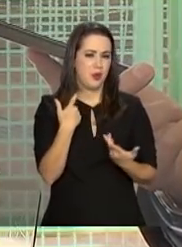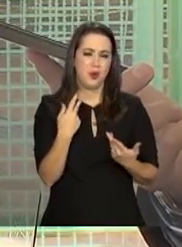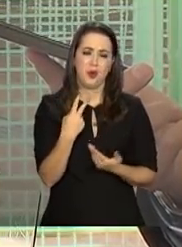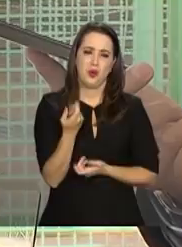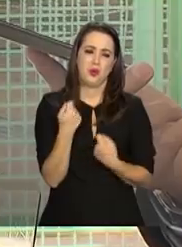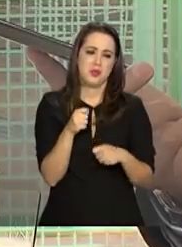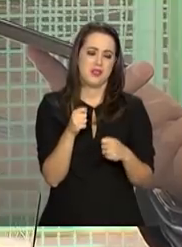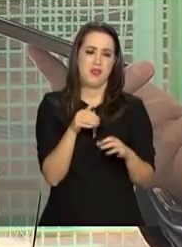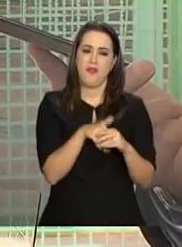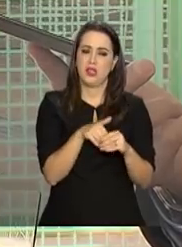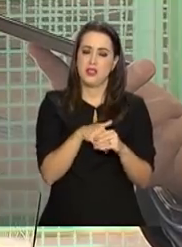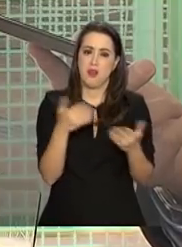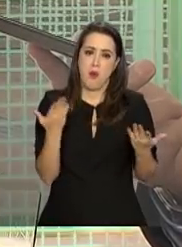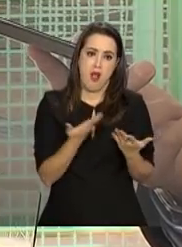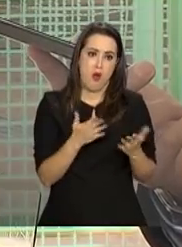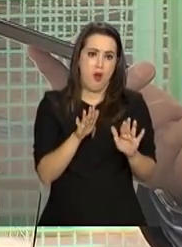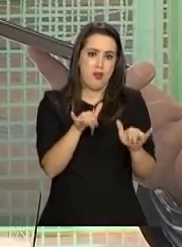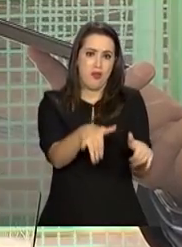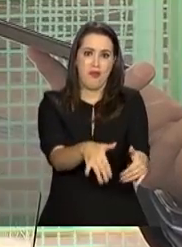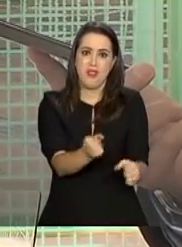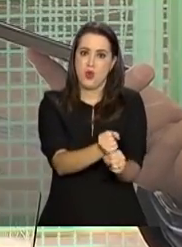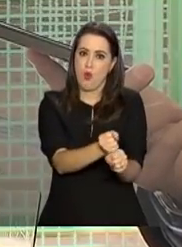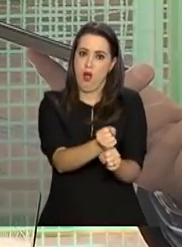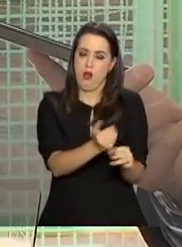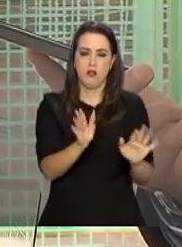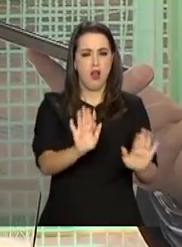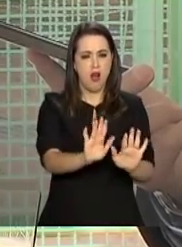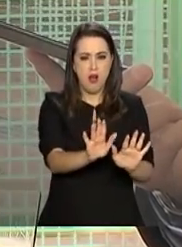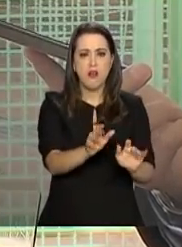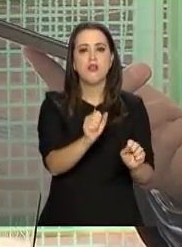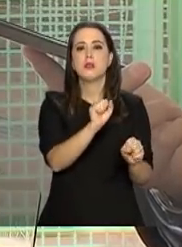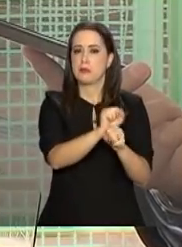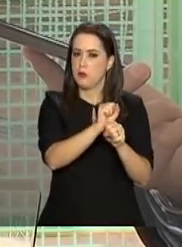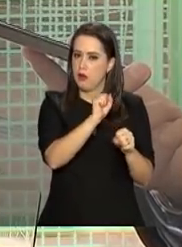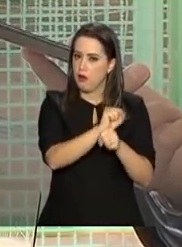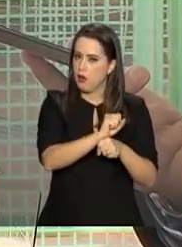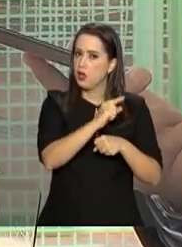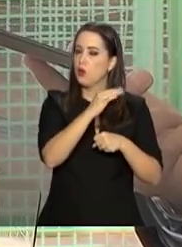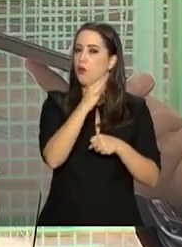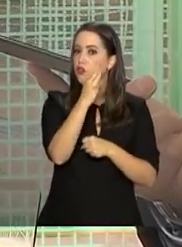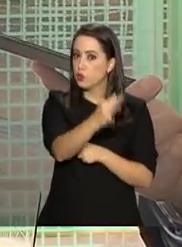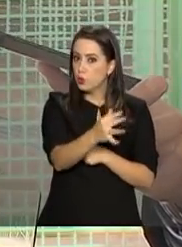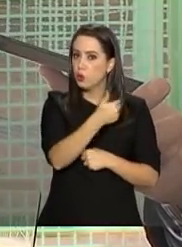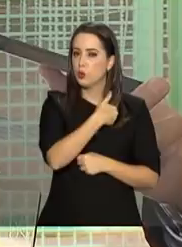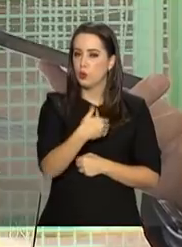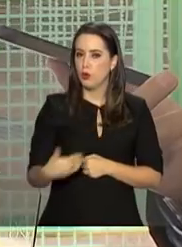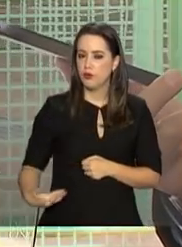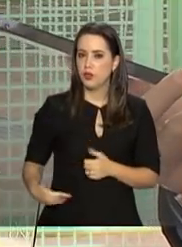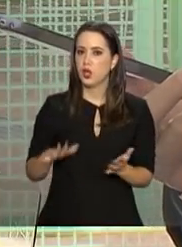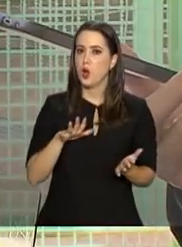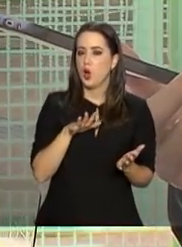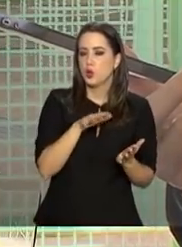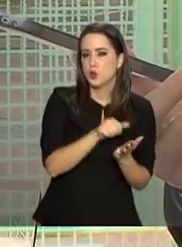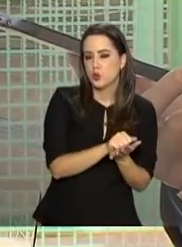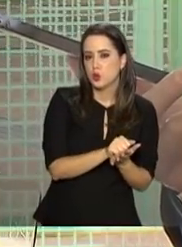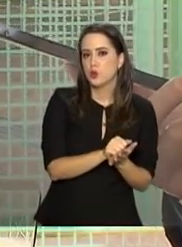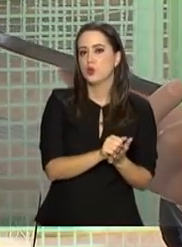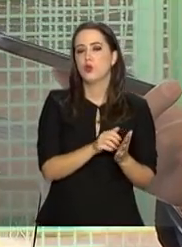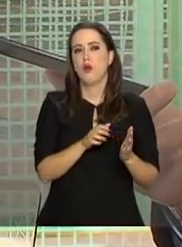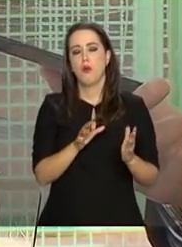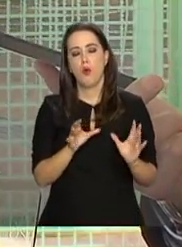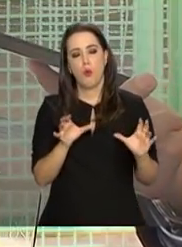liberação agora no final da legislatura que fosse deixada a oportunidade para que o governo o próximo governo e a